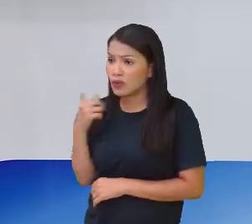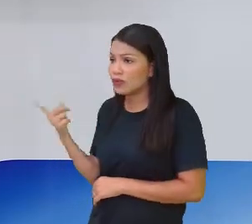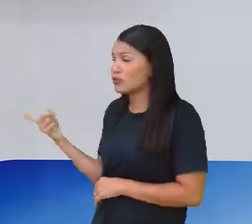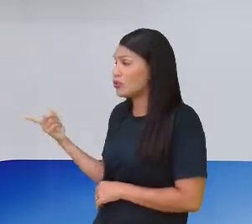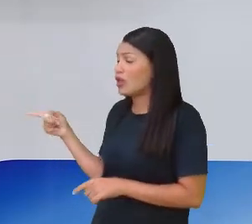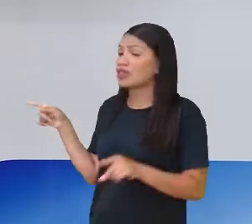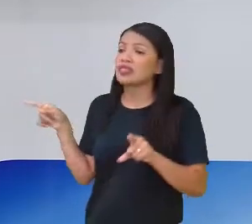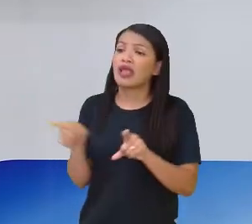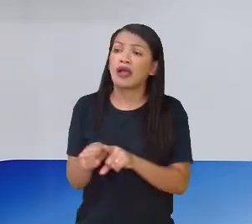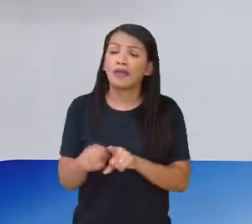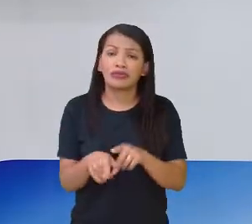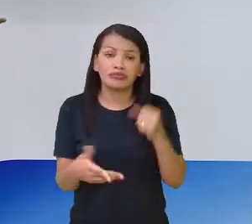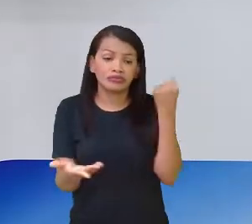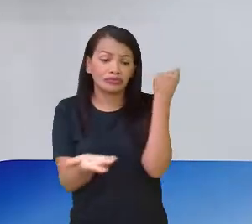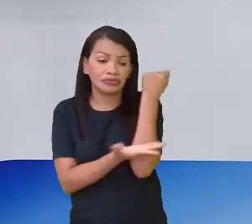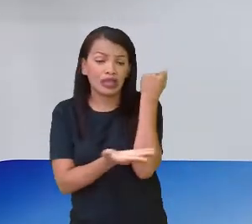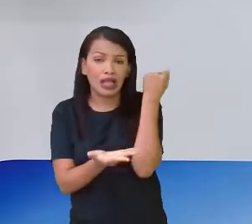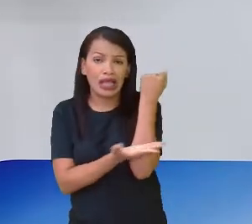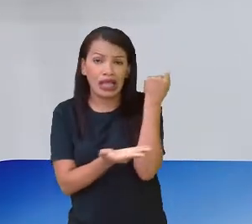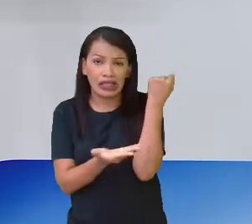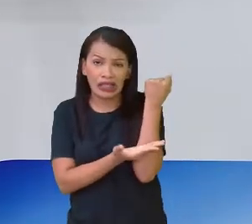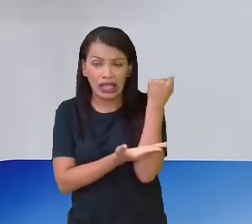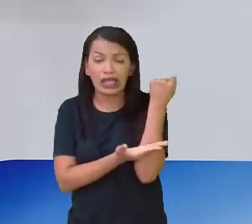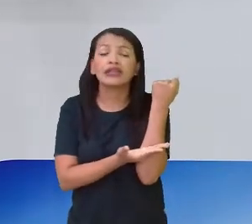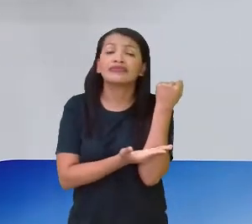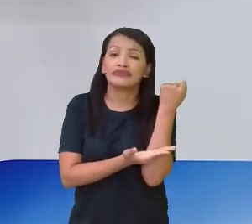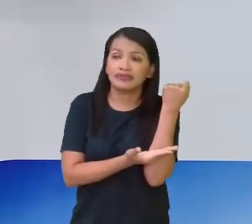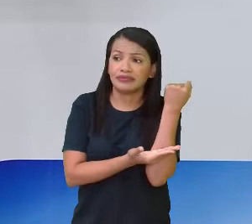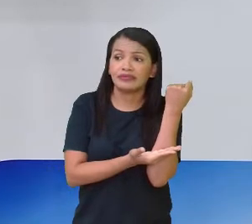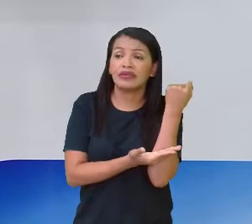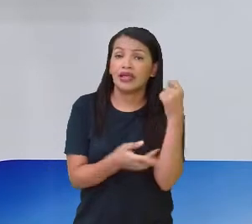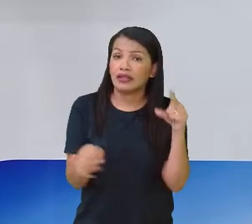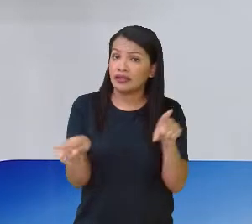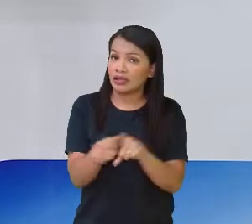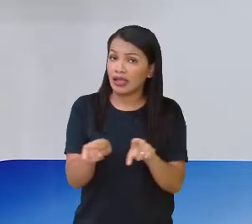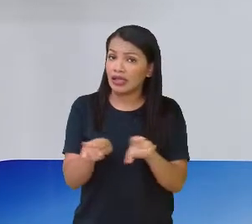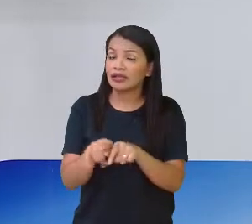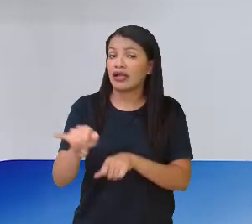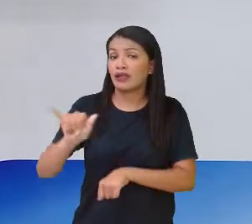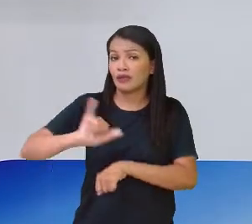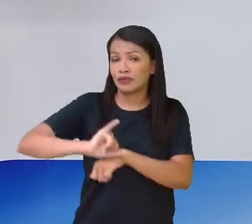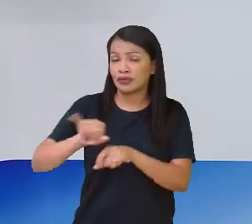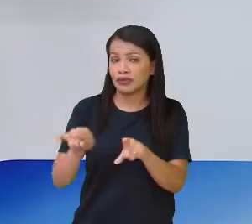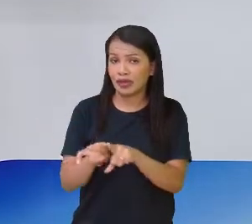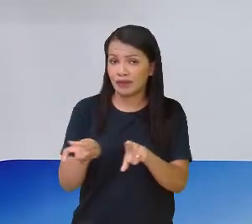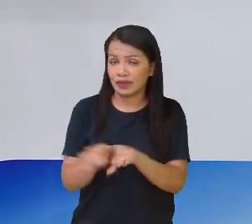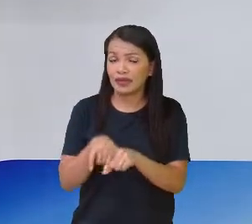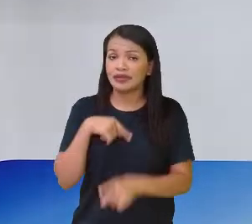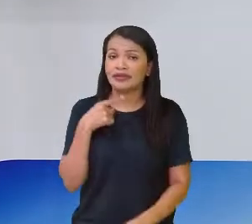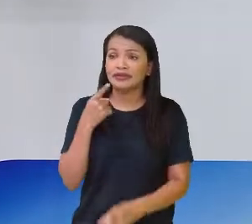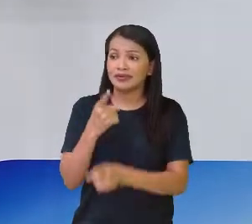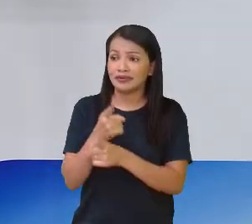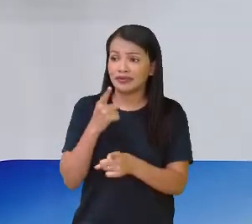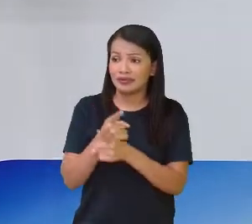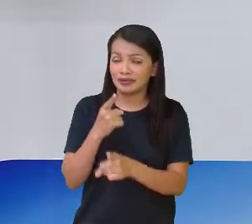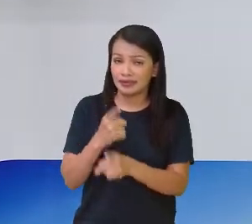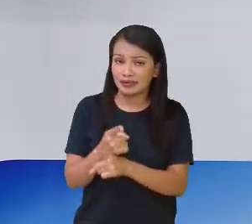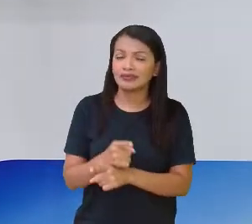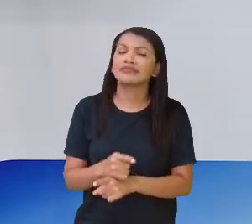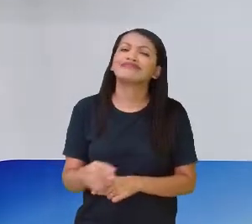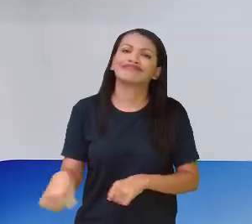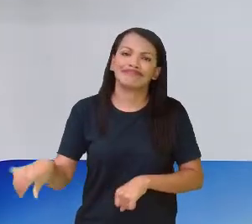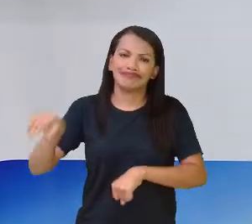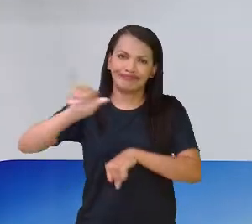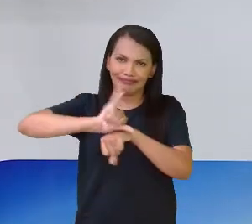né? Ela foi construída com madeira e corda, mas tem de alumínio também. É mais comum a gente encontrar as caixas de